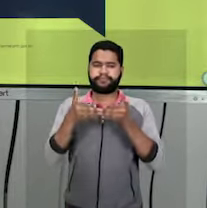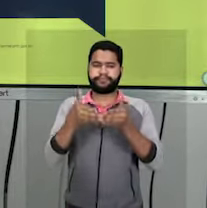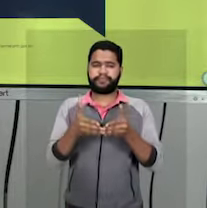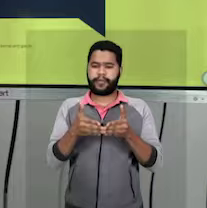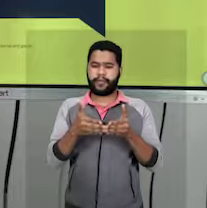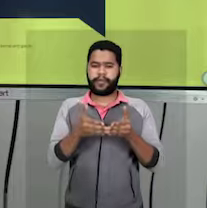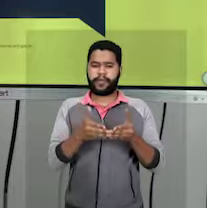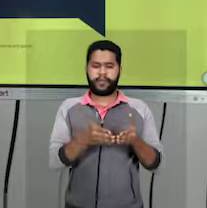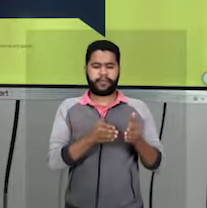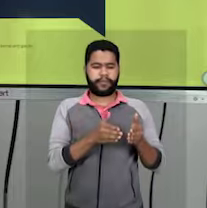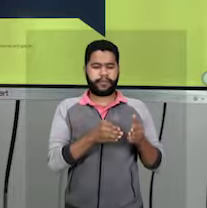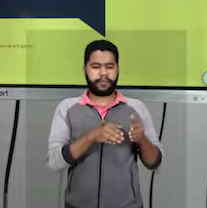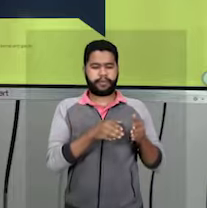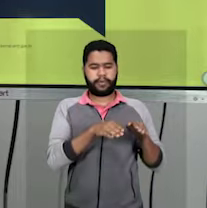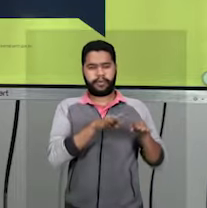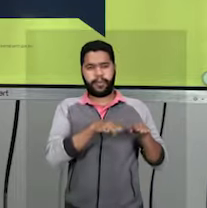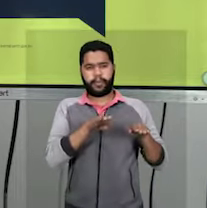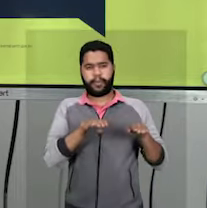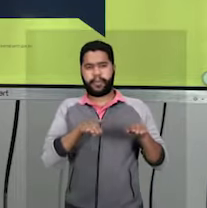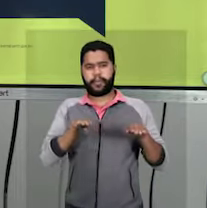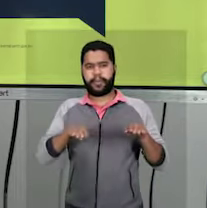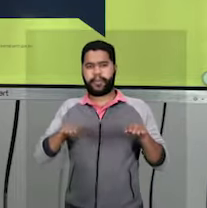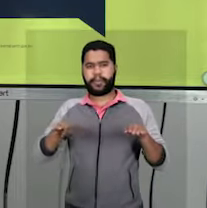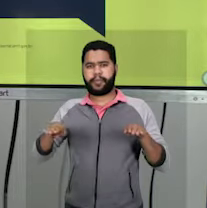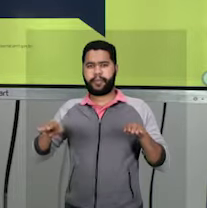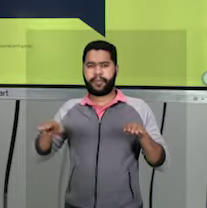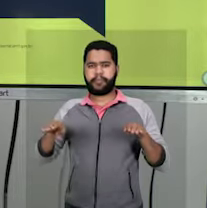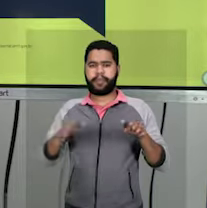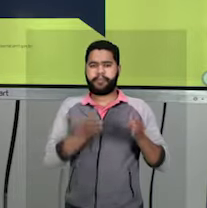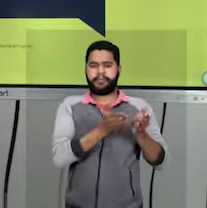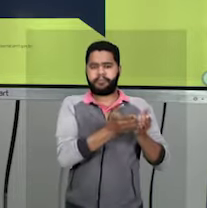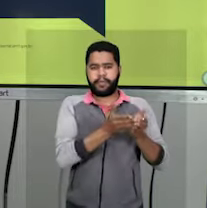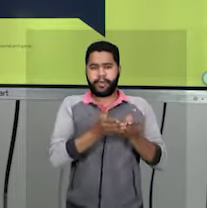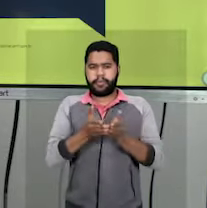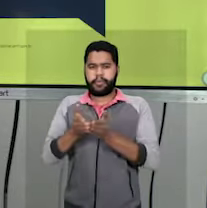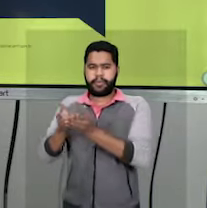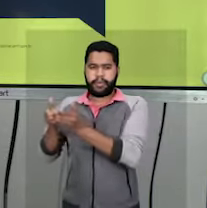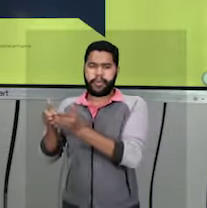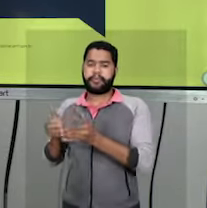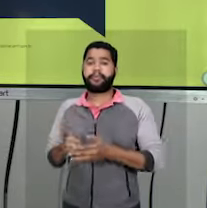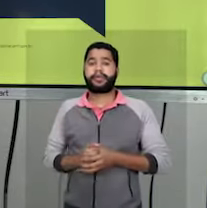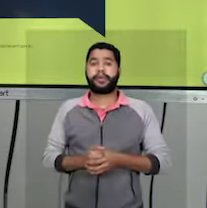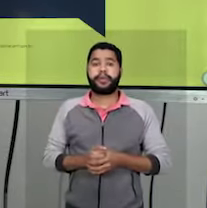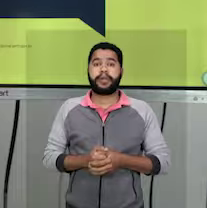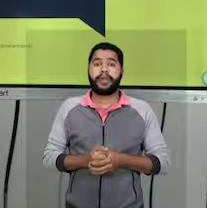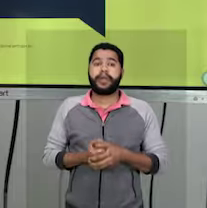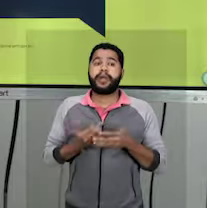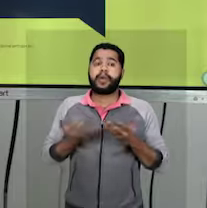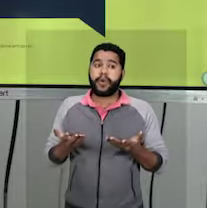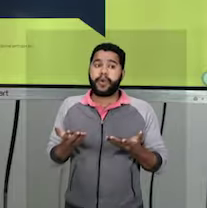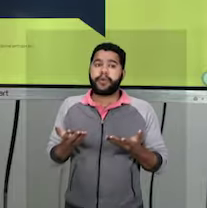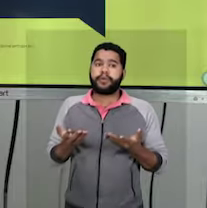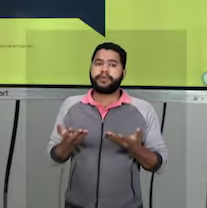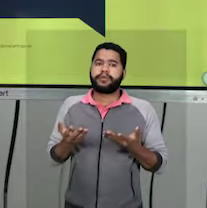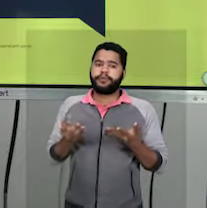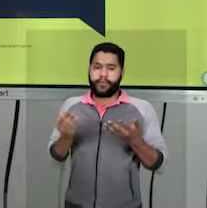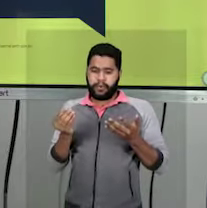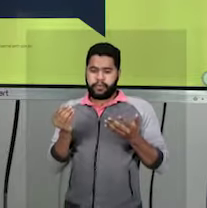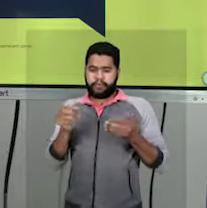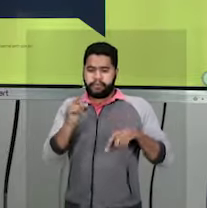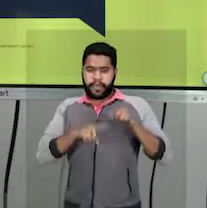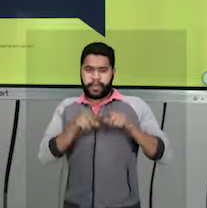a os navios vem para se carregar e se descarregarem de mercadorias então eles são